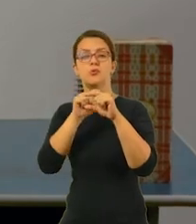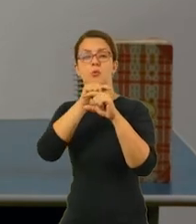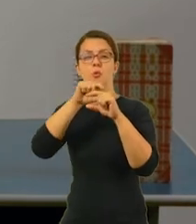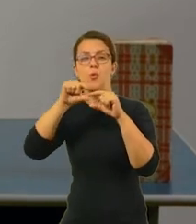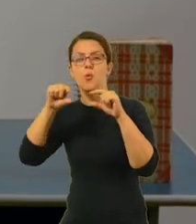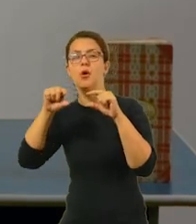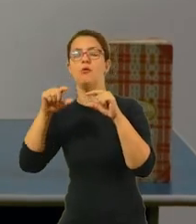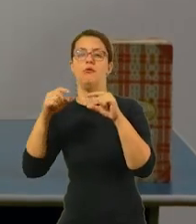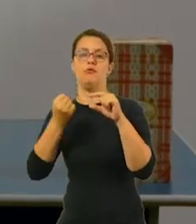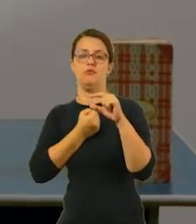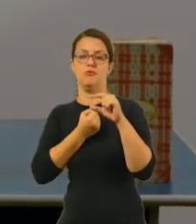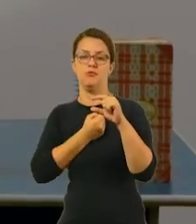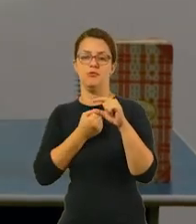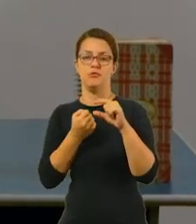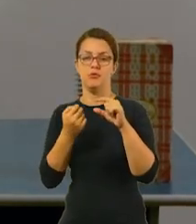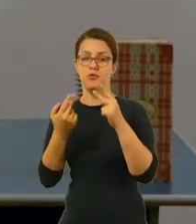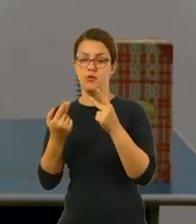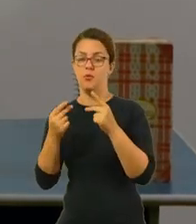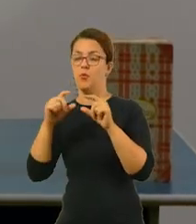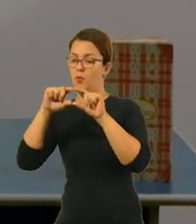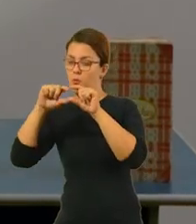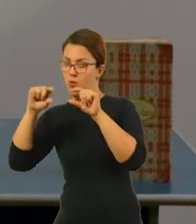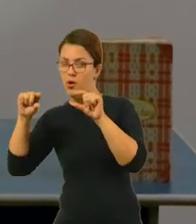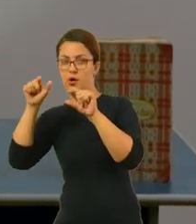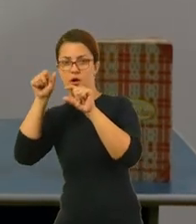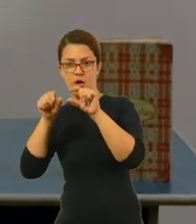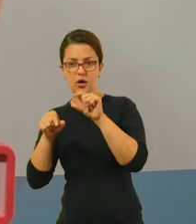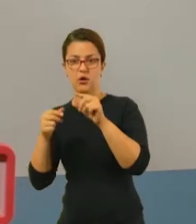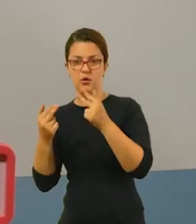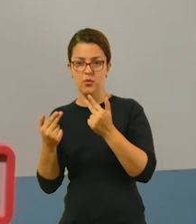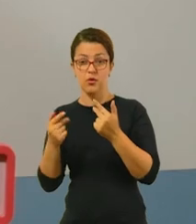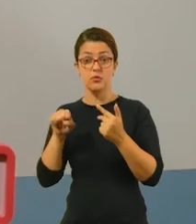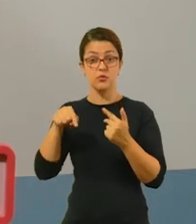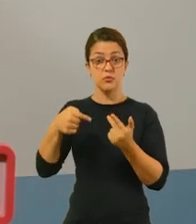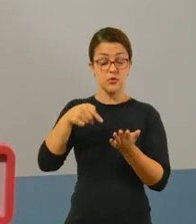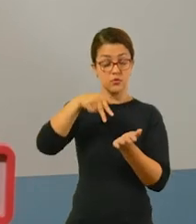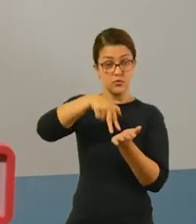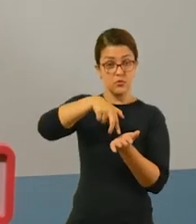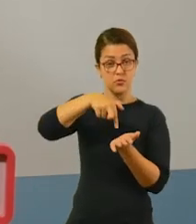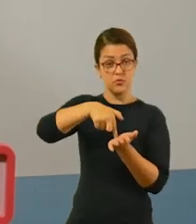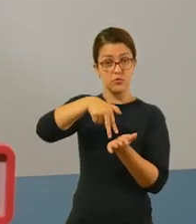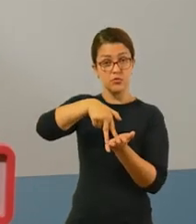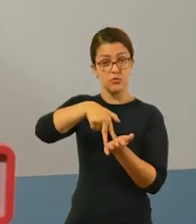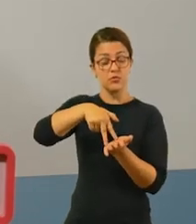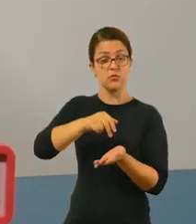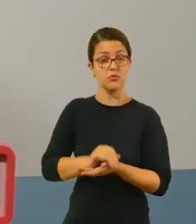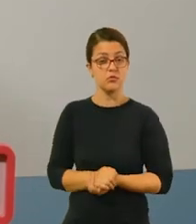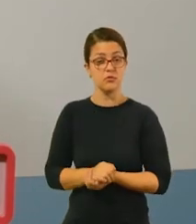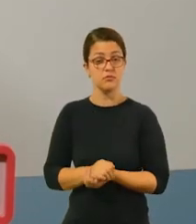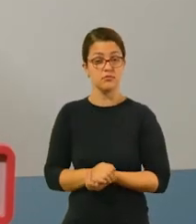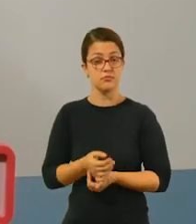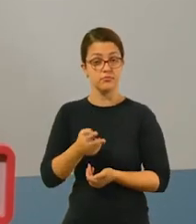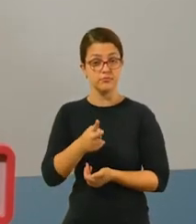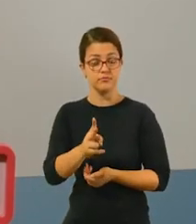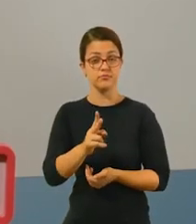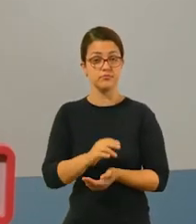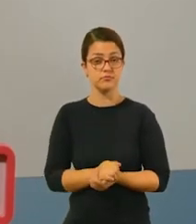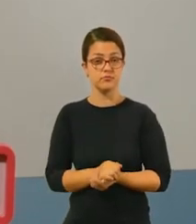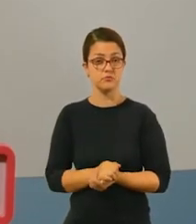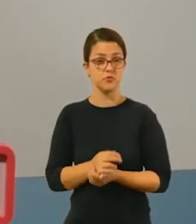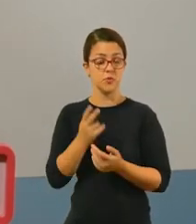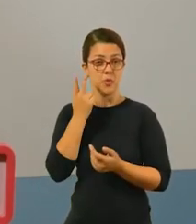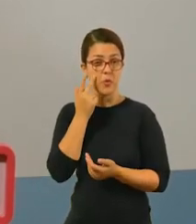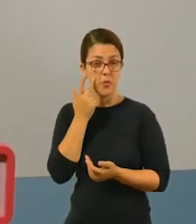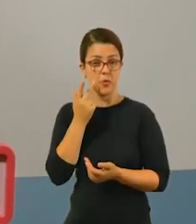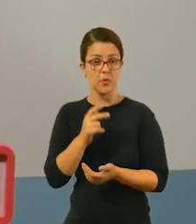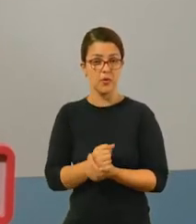sequência de 10 em 10. A mesma coisa você vai fazer aqui. E depois, nas amarelinhas, você vai fazer o quê? Você vai seguir a